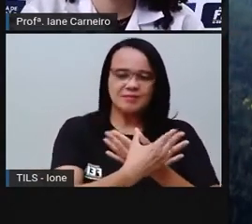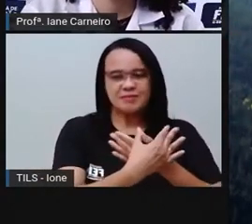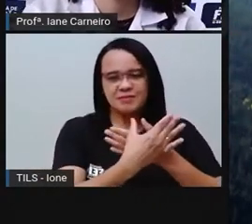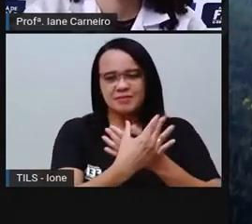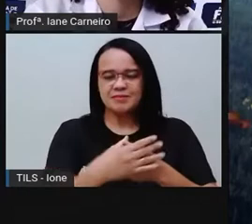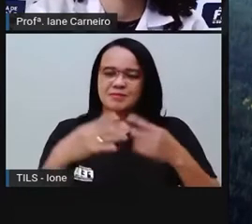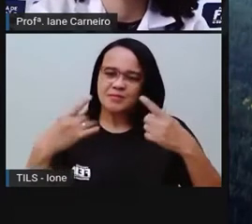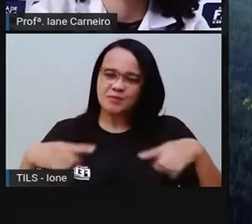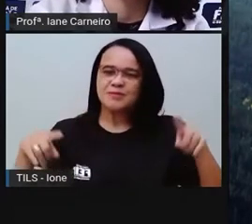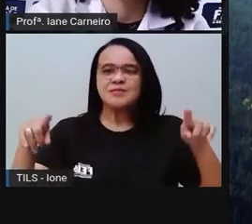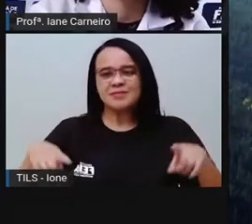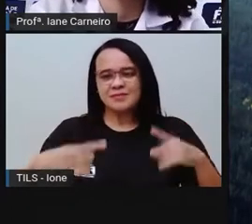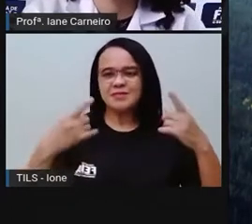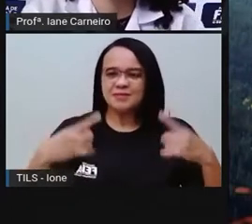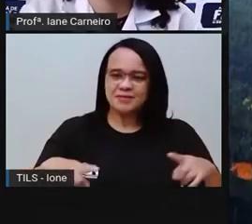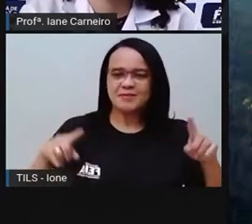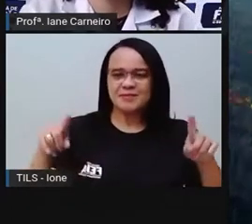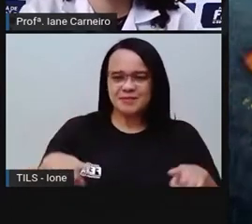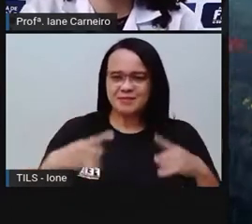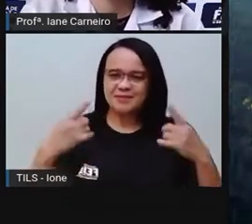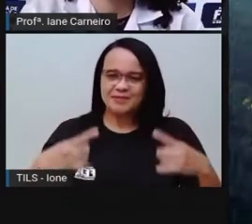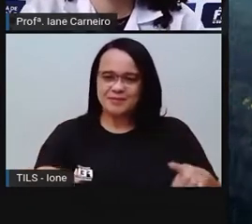pizza psap